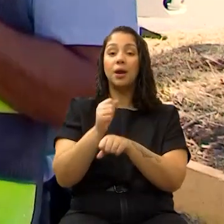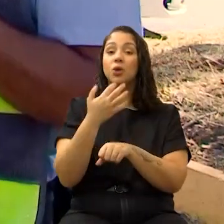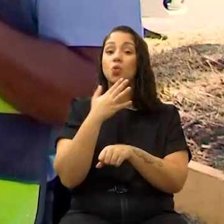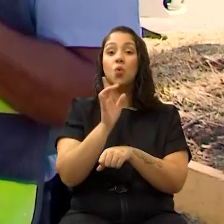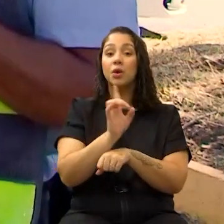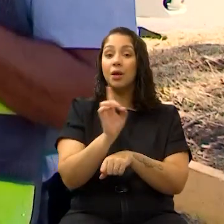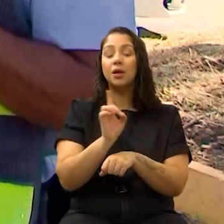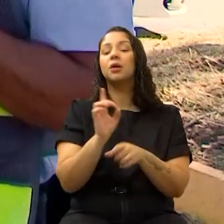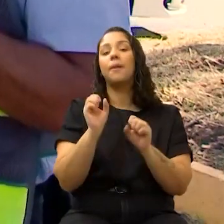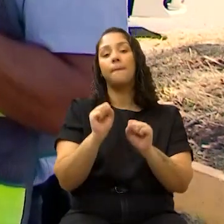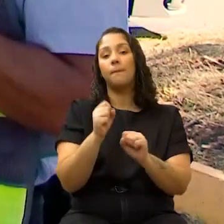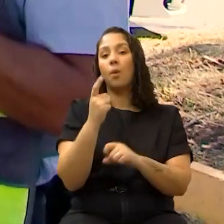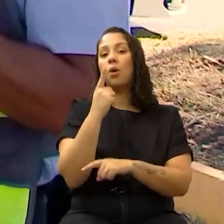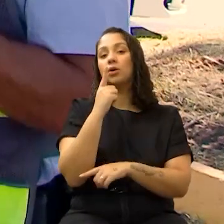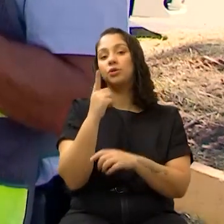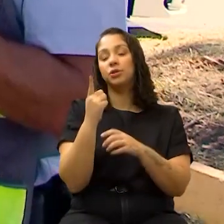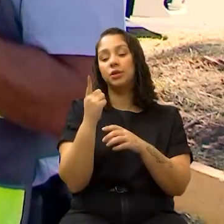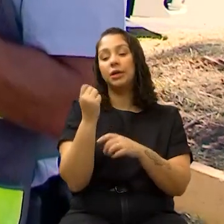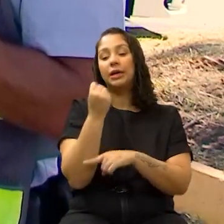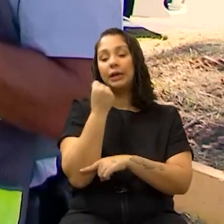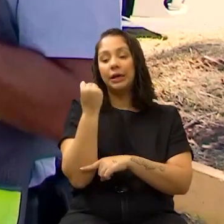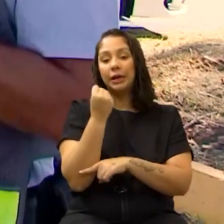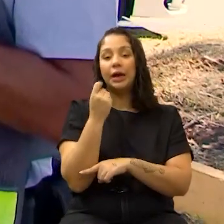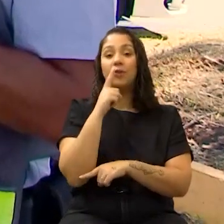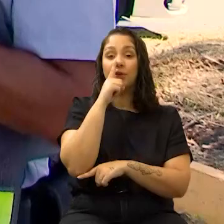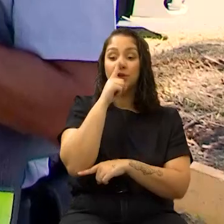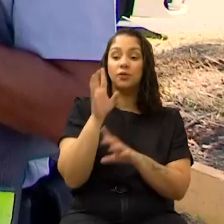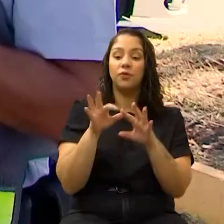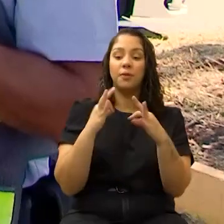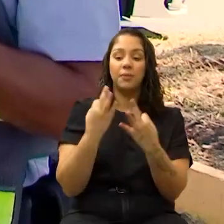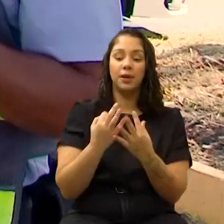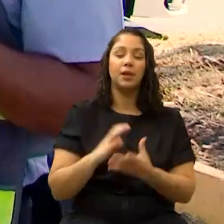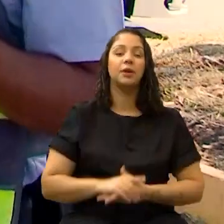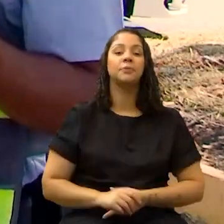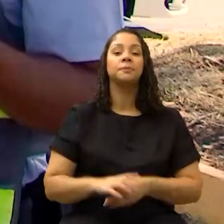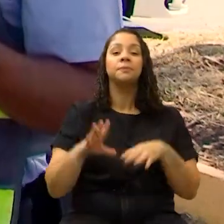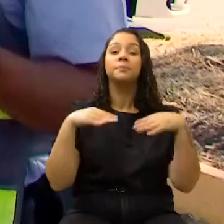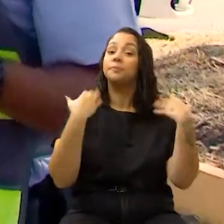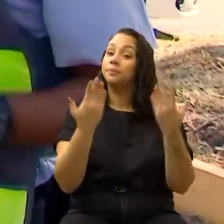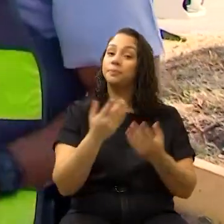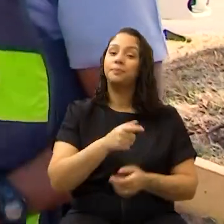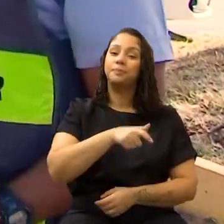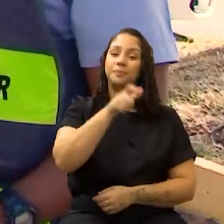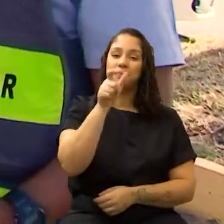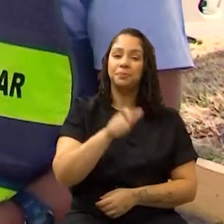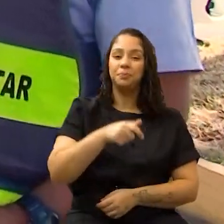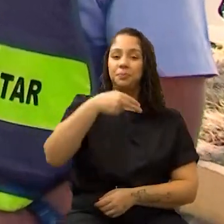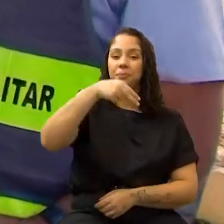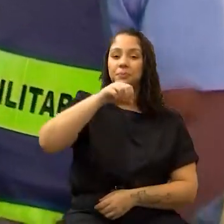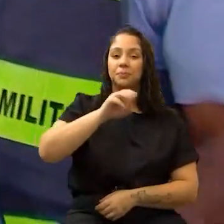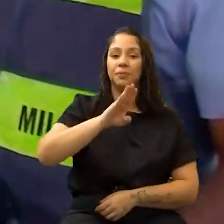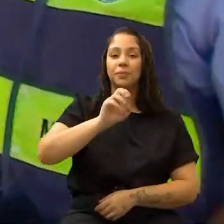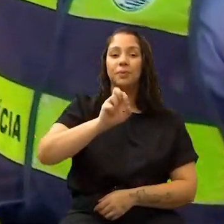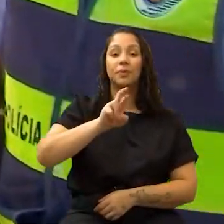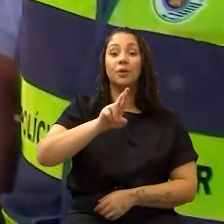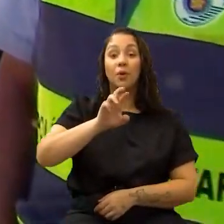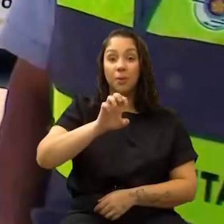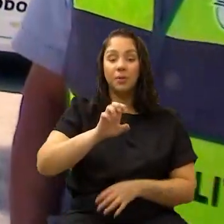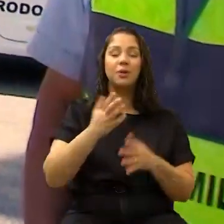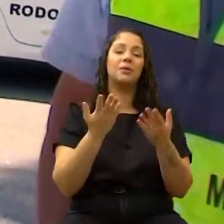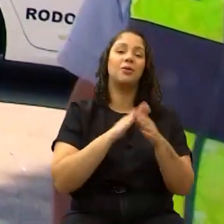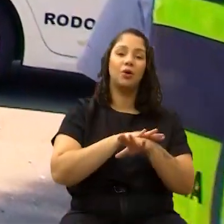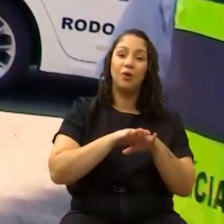colocar em risco você e sua família. Muito obrigado pela entrevista. Bom, isso aí, o Tenente Nobre